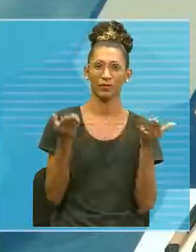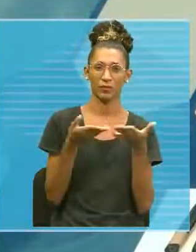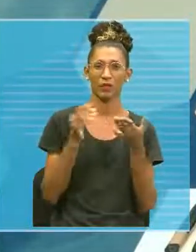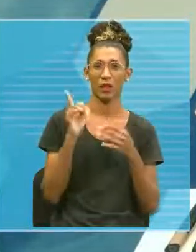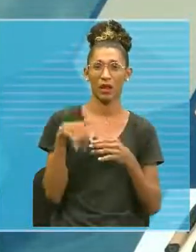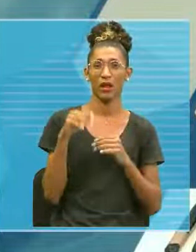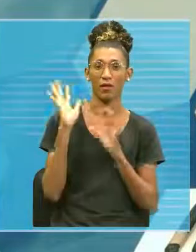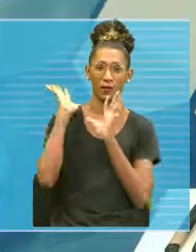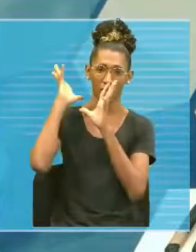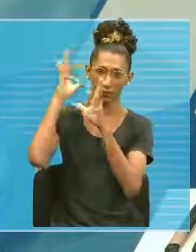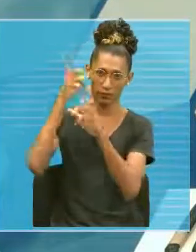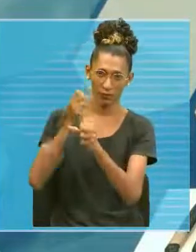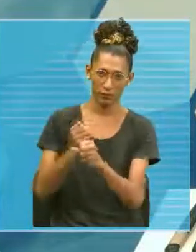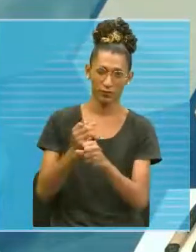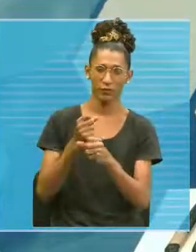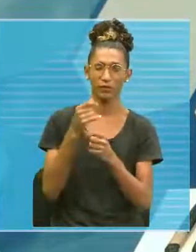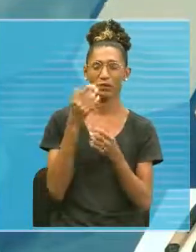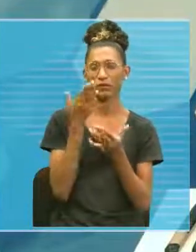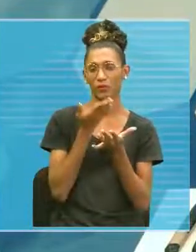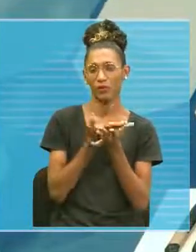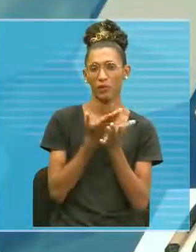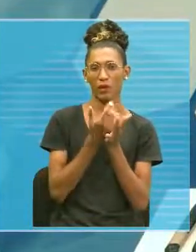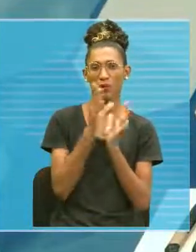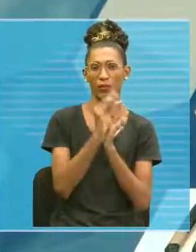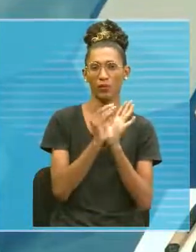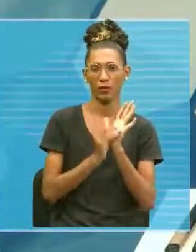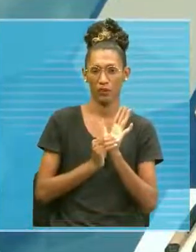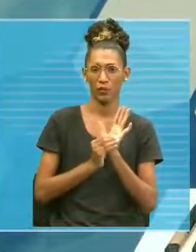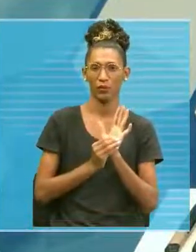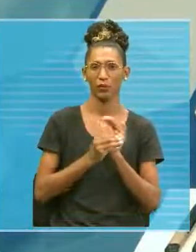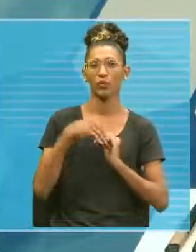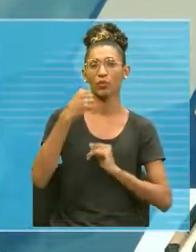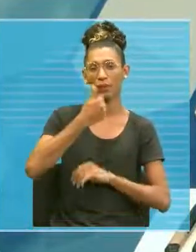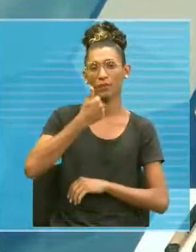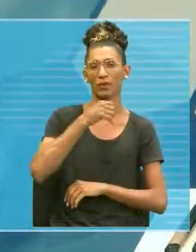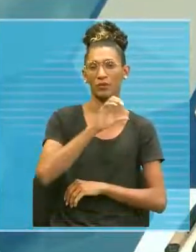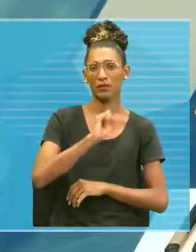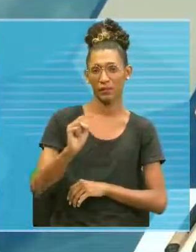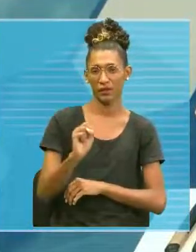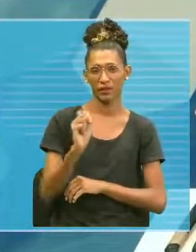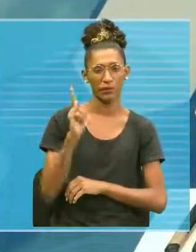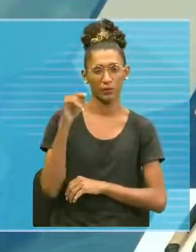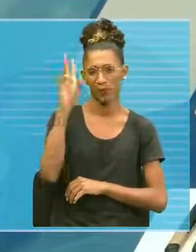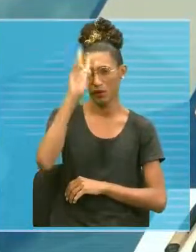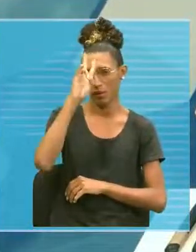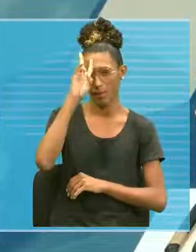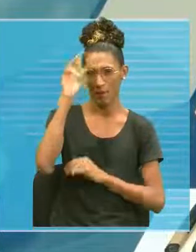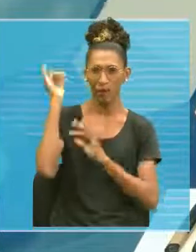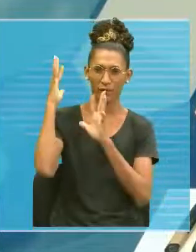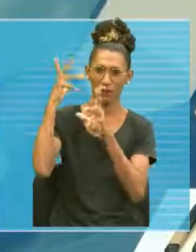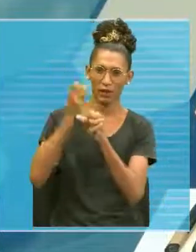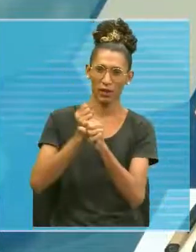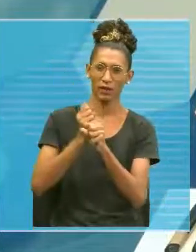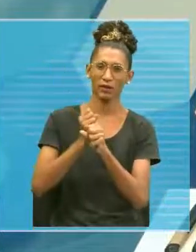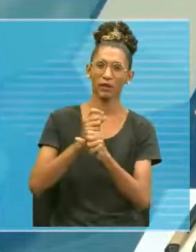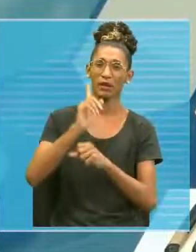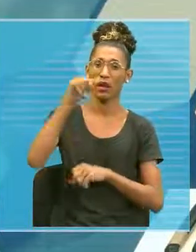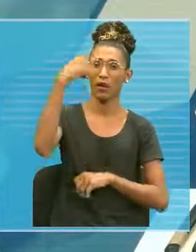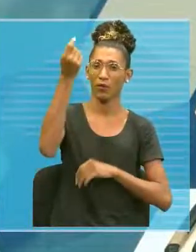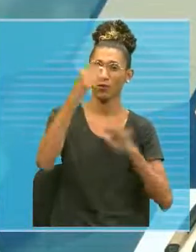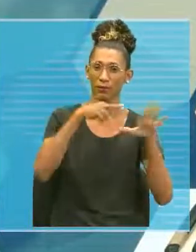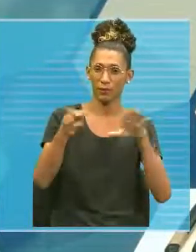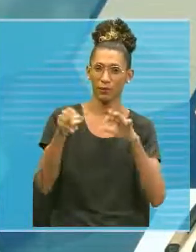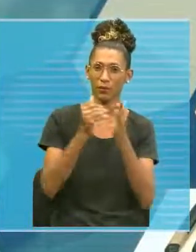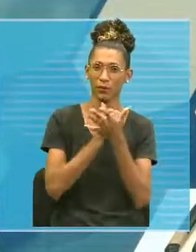então vocês vão ver conteúdos que vocês viram no primeiro semestre a partir da próxima semana eu começo com